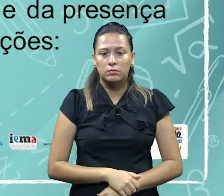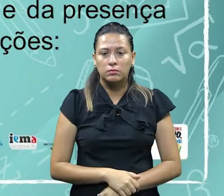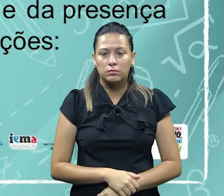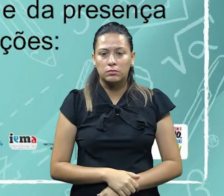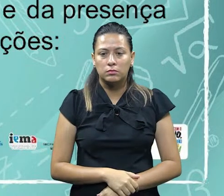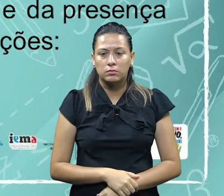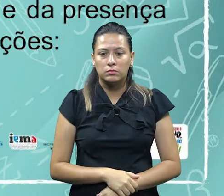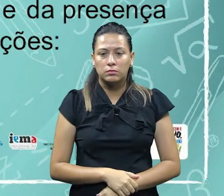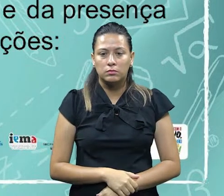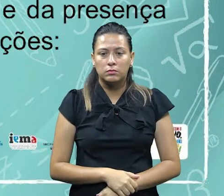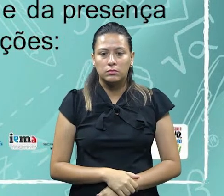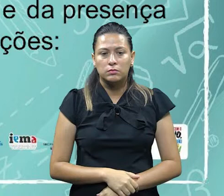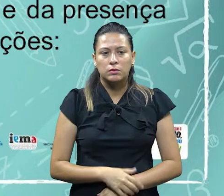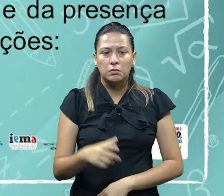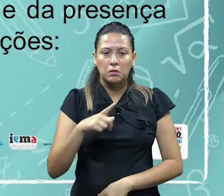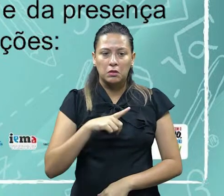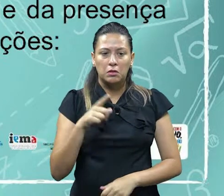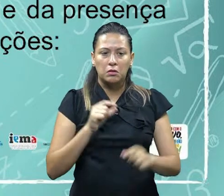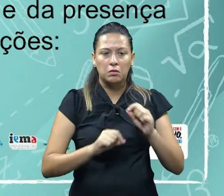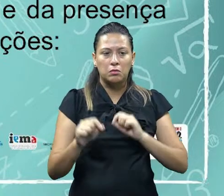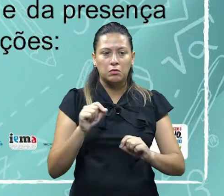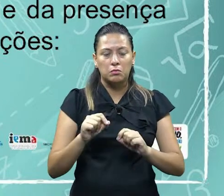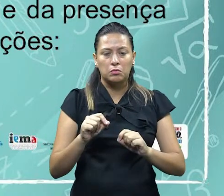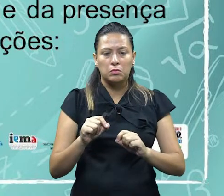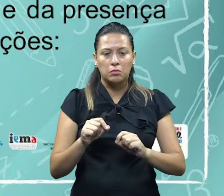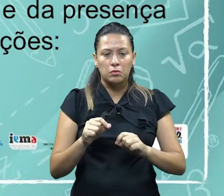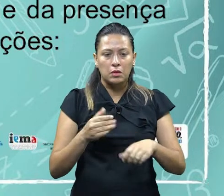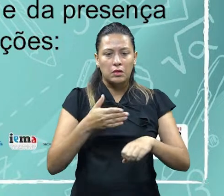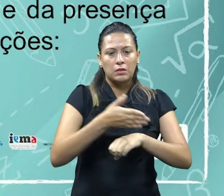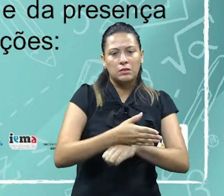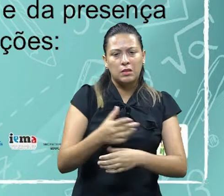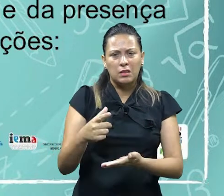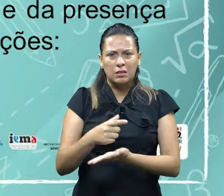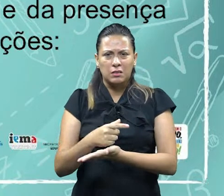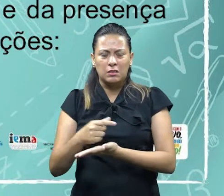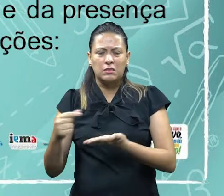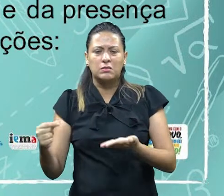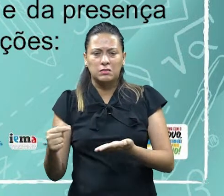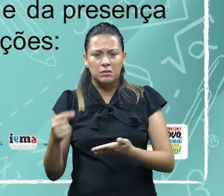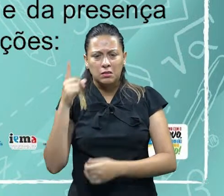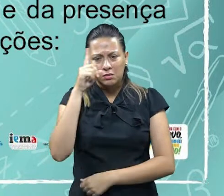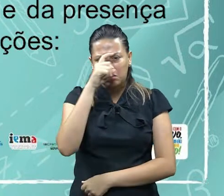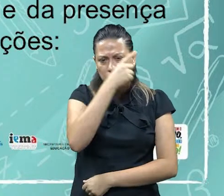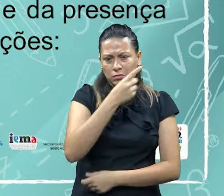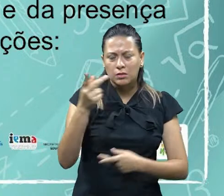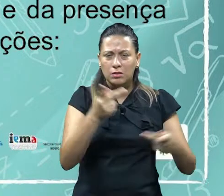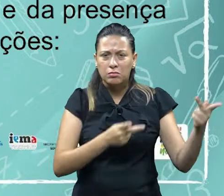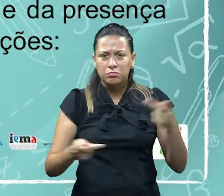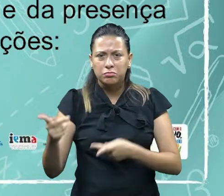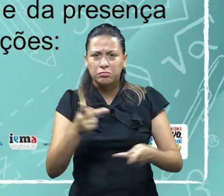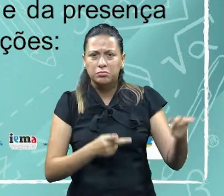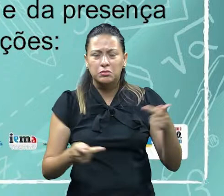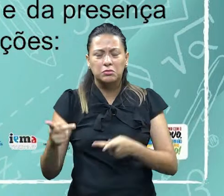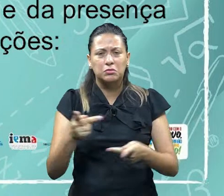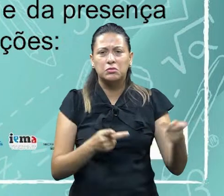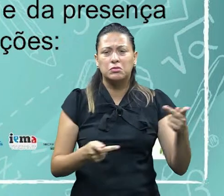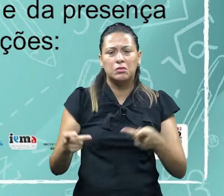qual tem meios limitados de entrada e saída e a ventilação existente é